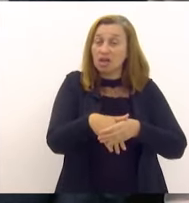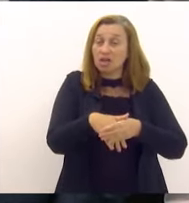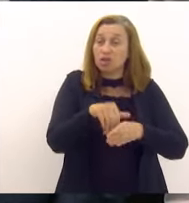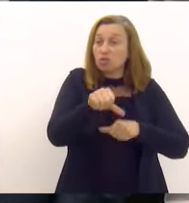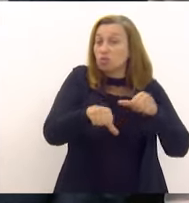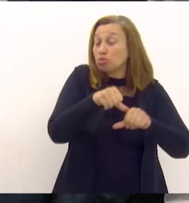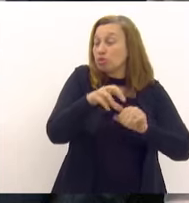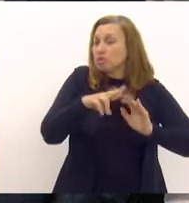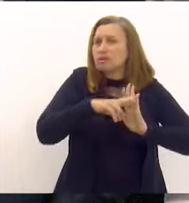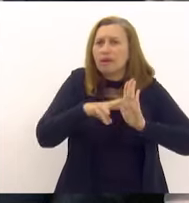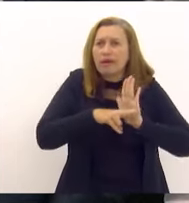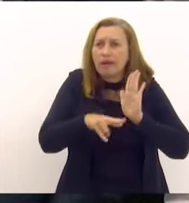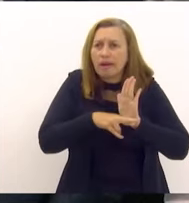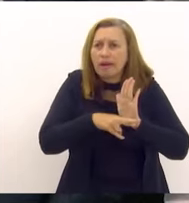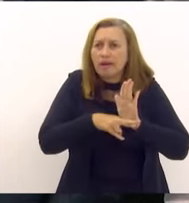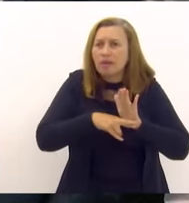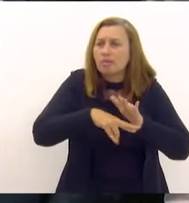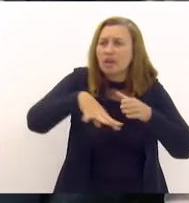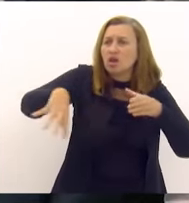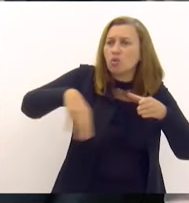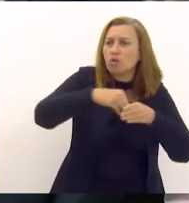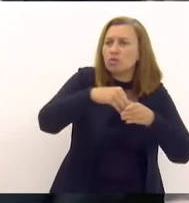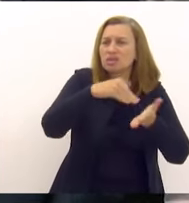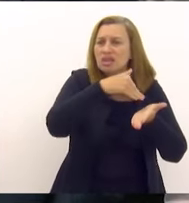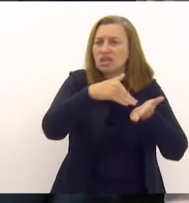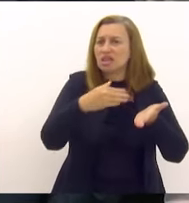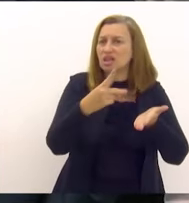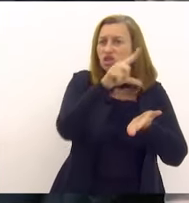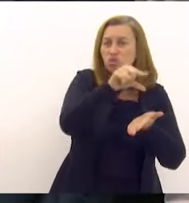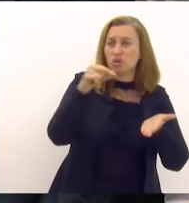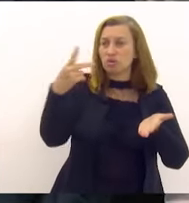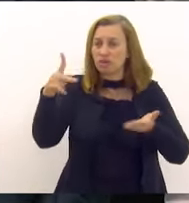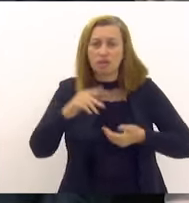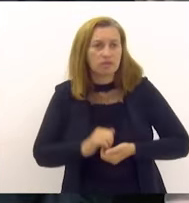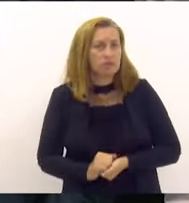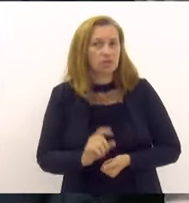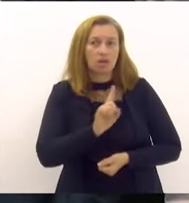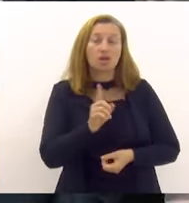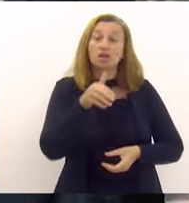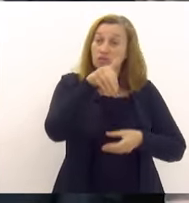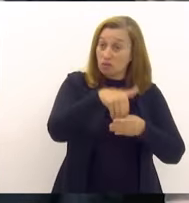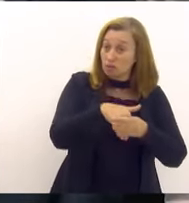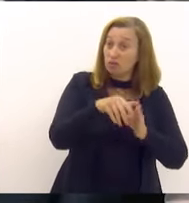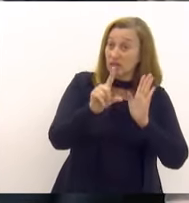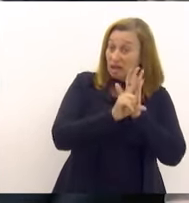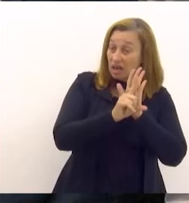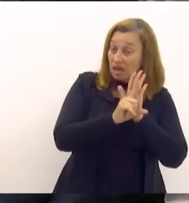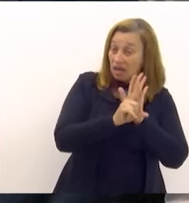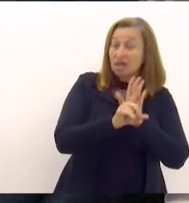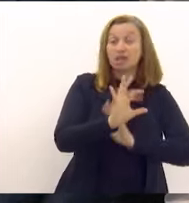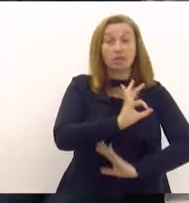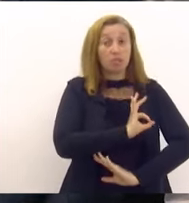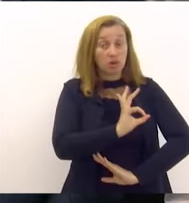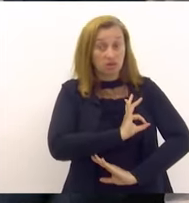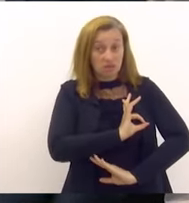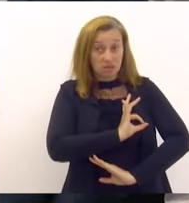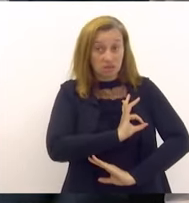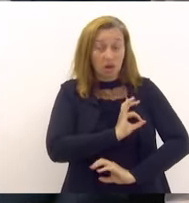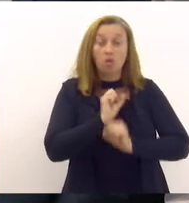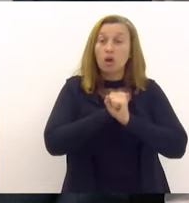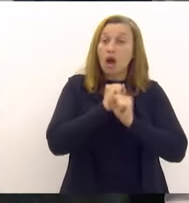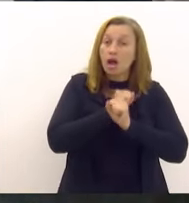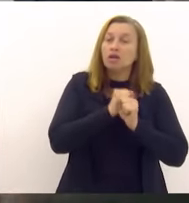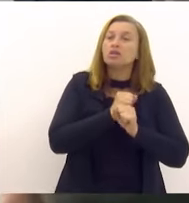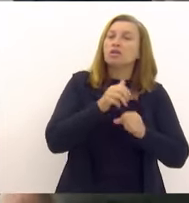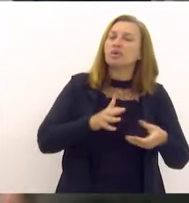nas regras para ele colocar o secretário que ele escolheu. A gente acabou de votar a lei orgânica, uma lei que esperou décadas para ser